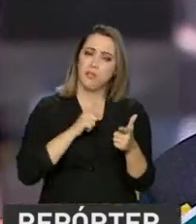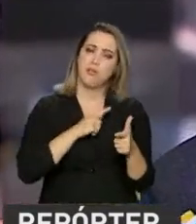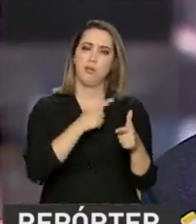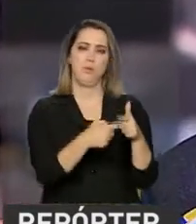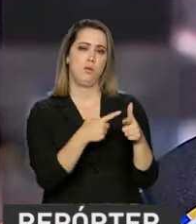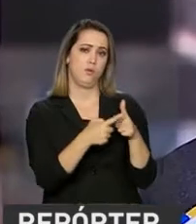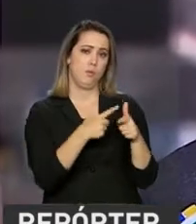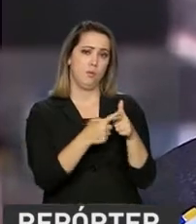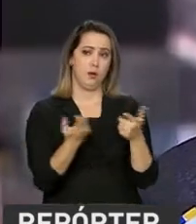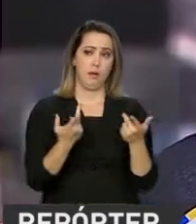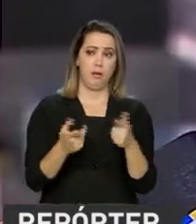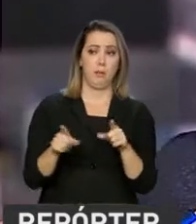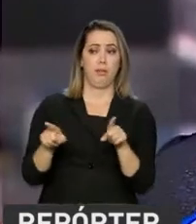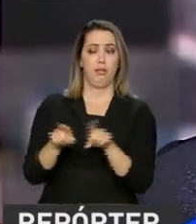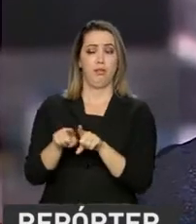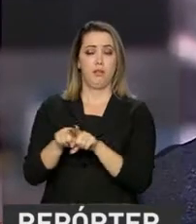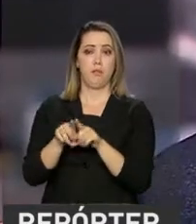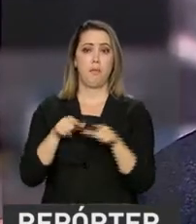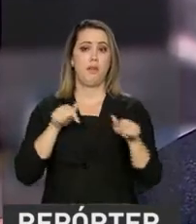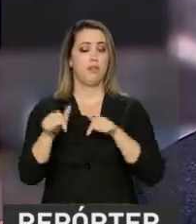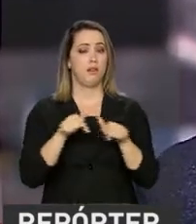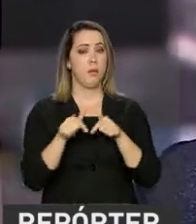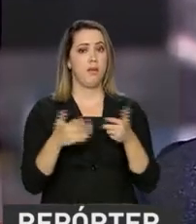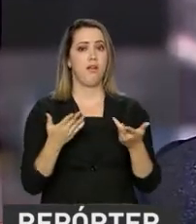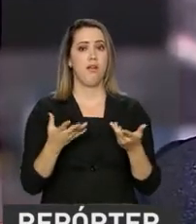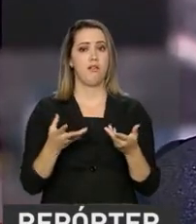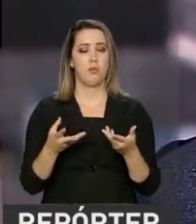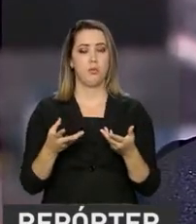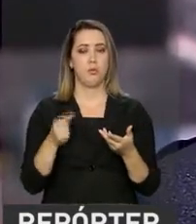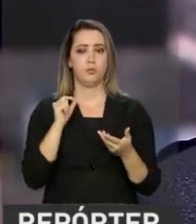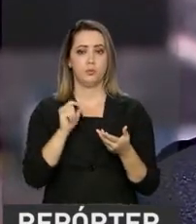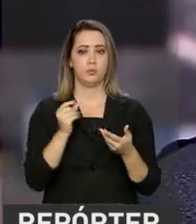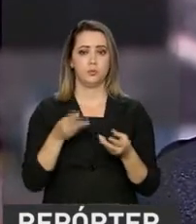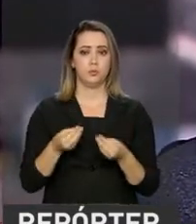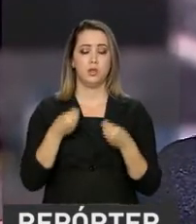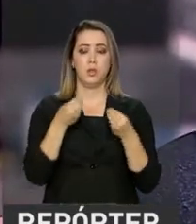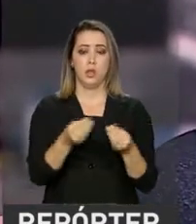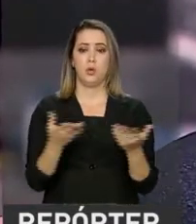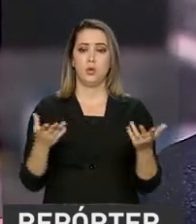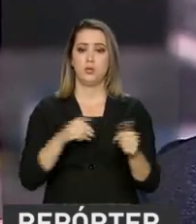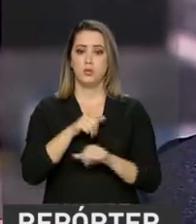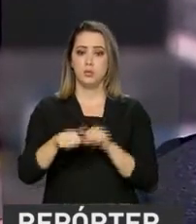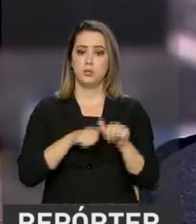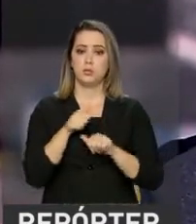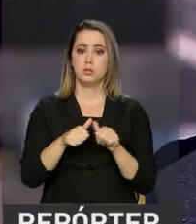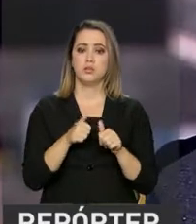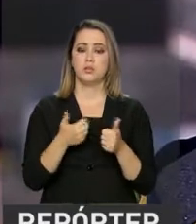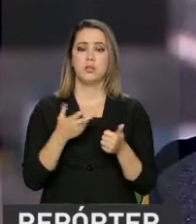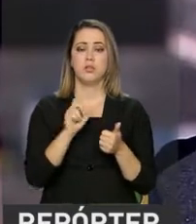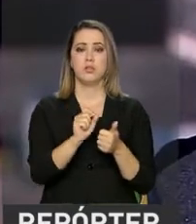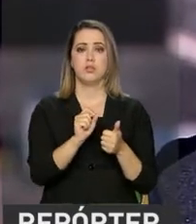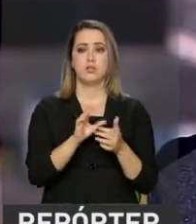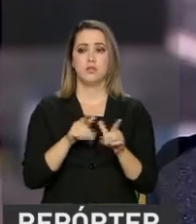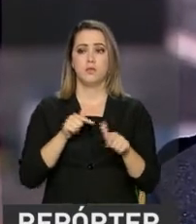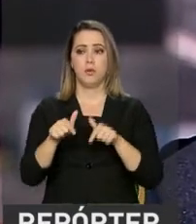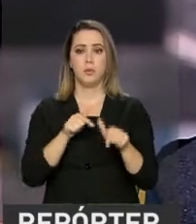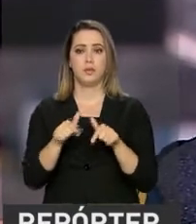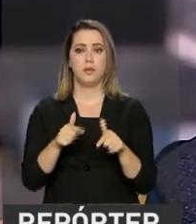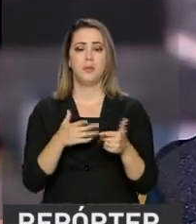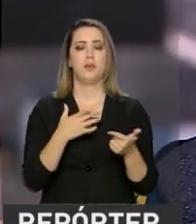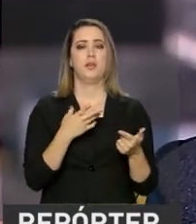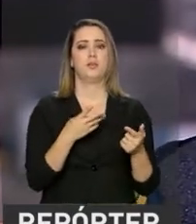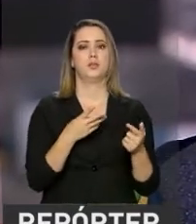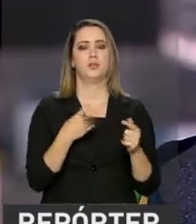a questão do emprego trazida pela automação. E nós